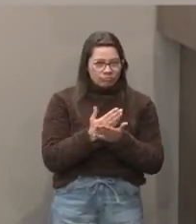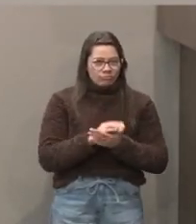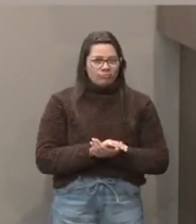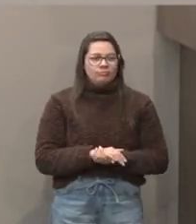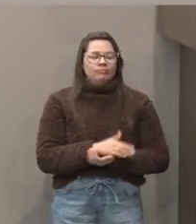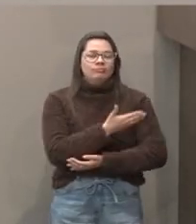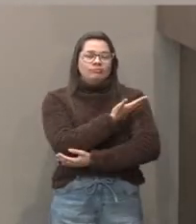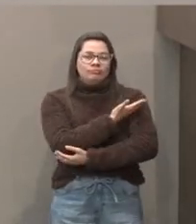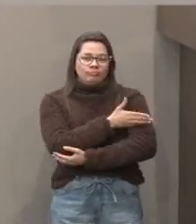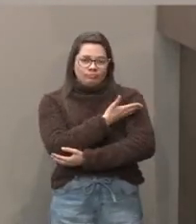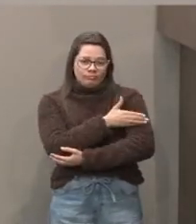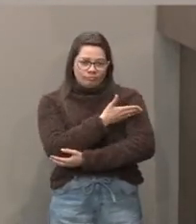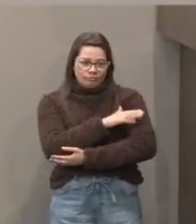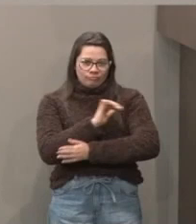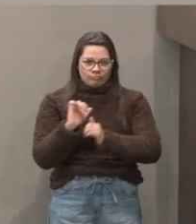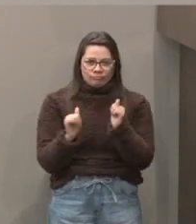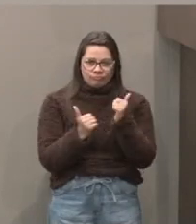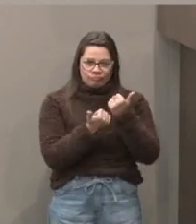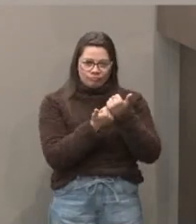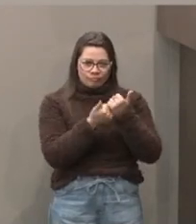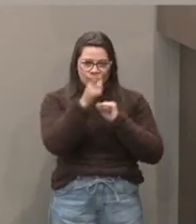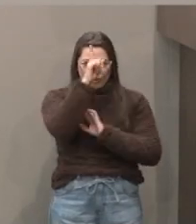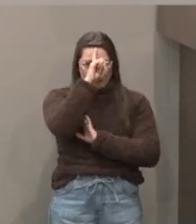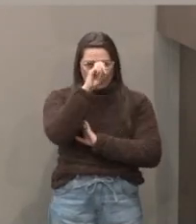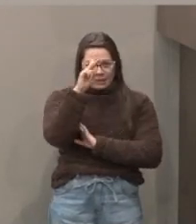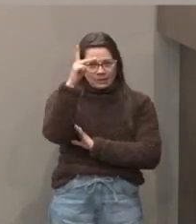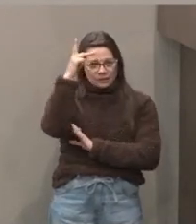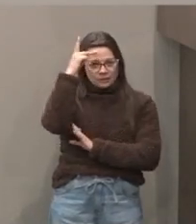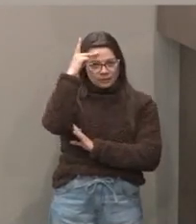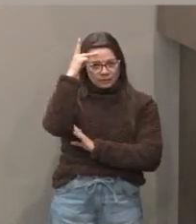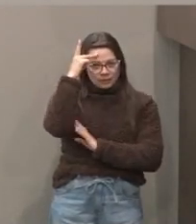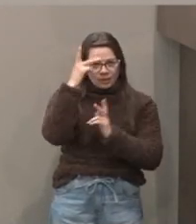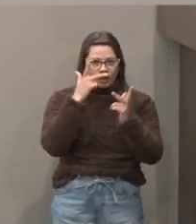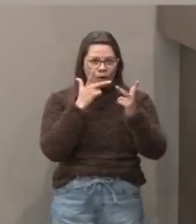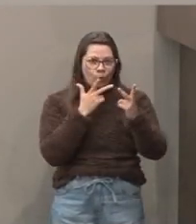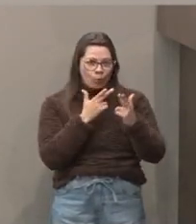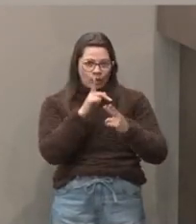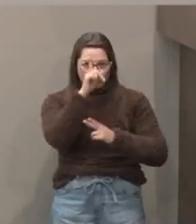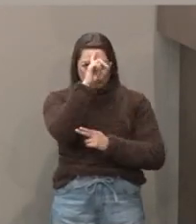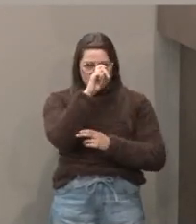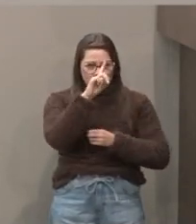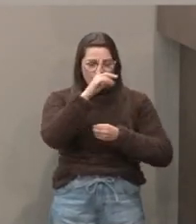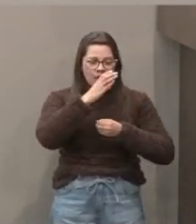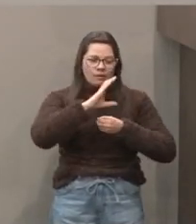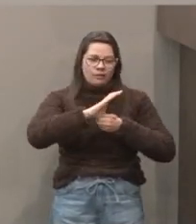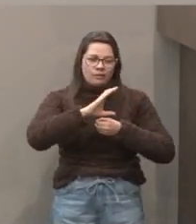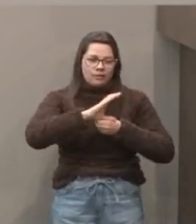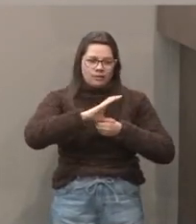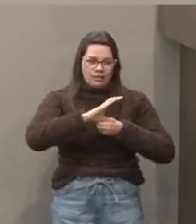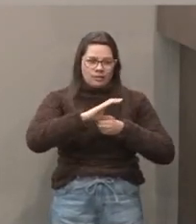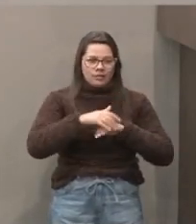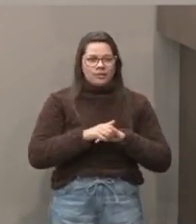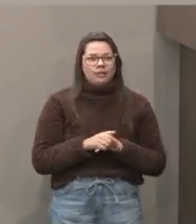querida diretoria do Hospital São Vicente de Paulo, igualmente diretoria do Hospital das Clínicas,